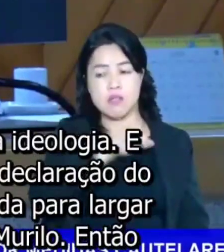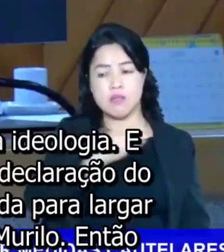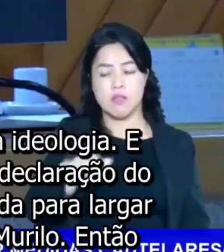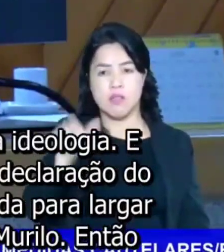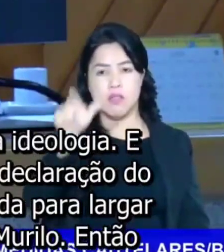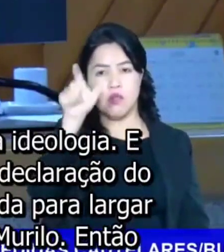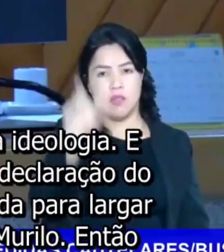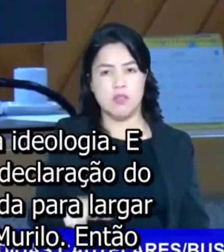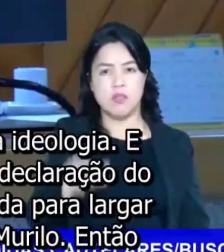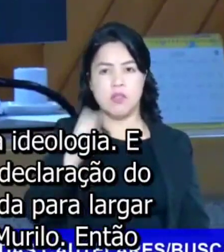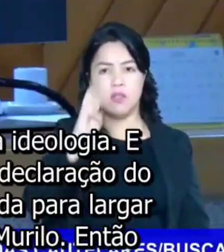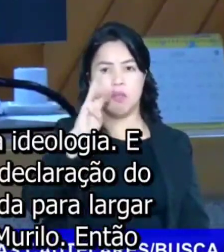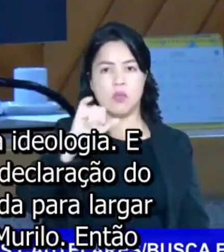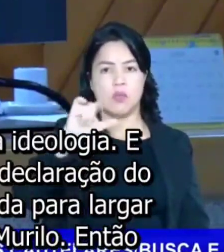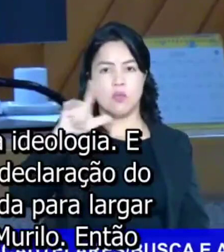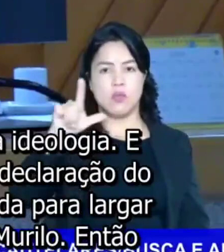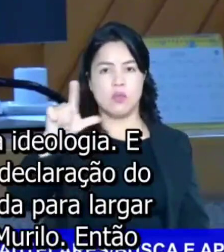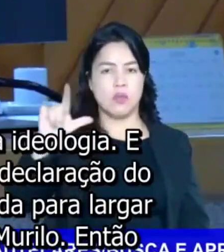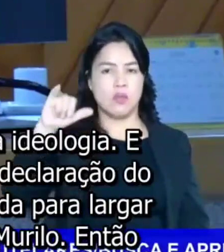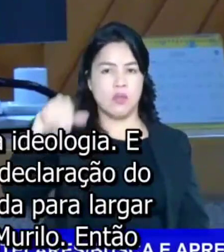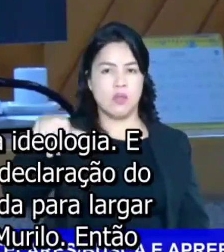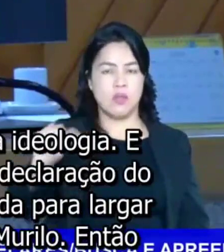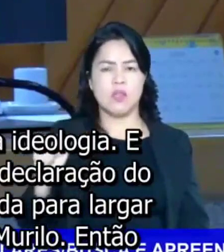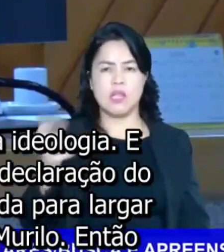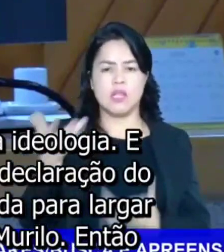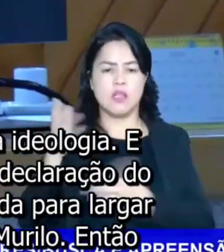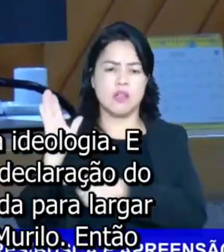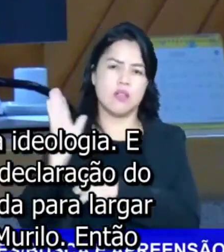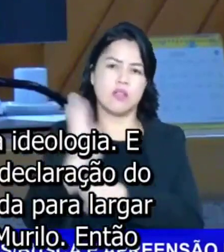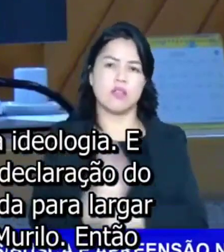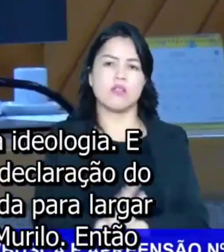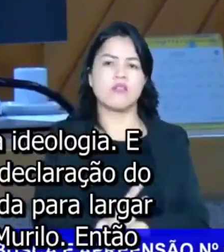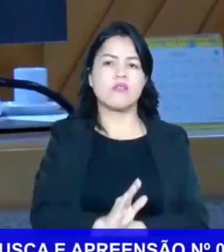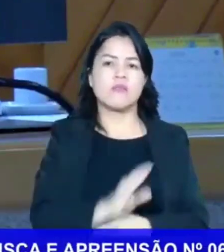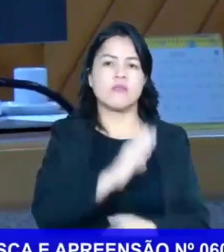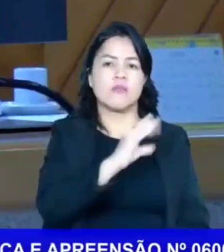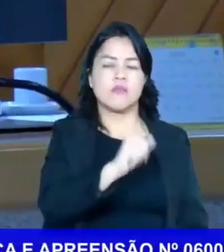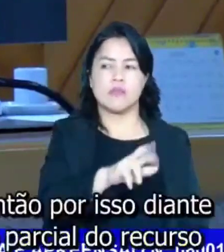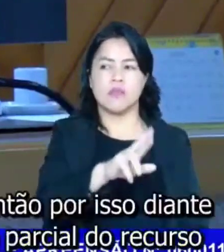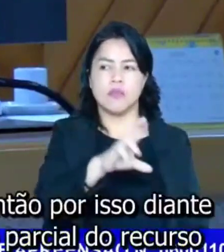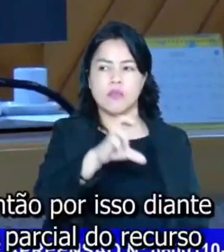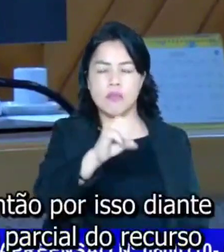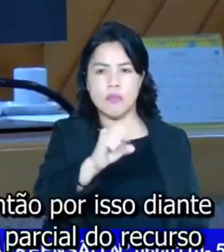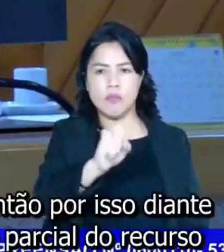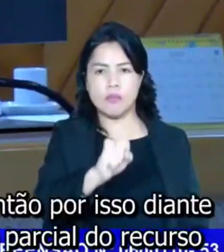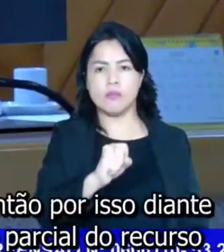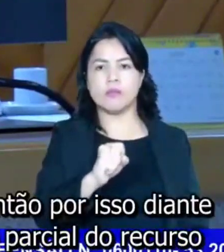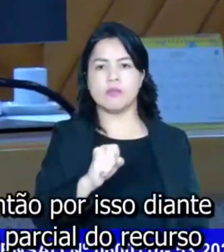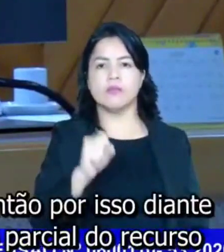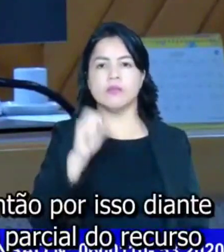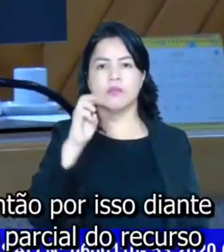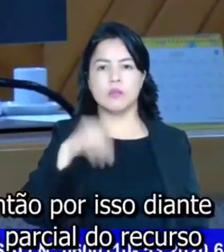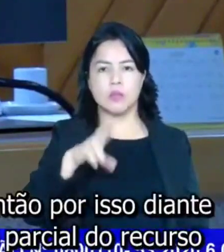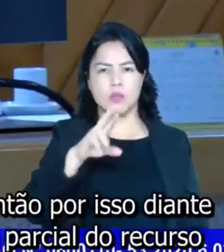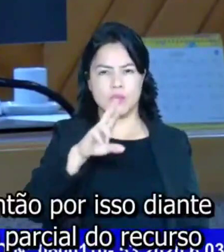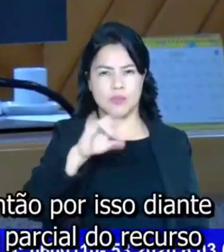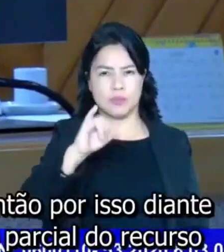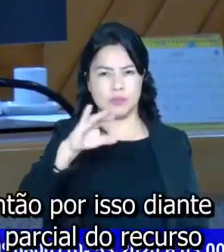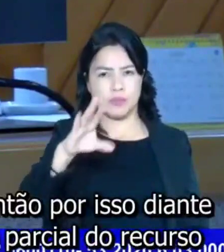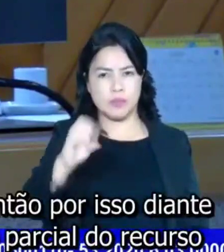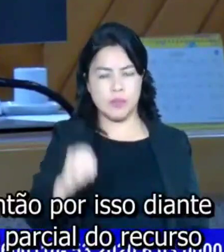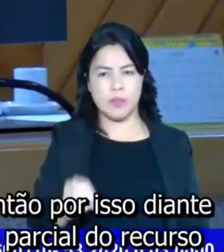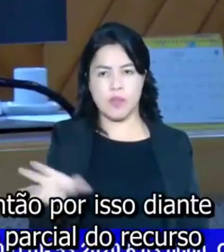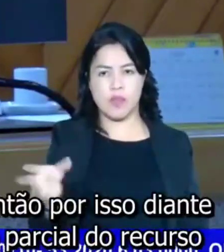absolutamente nada para alegar sua campanha, ele queria apenas ajudar Carlos Murilo. Então, o ilustre relator entendeu